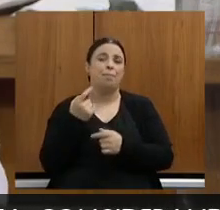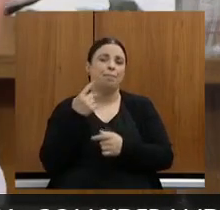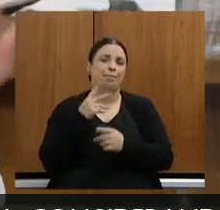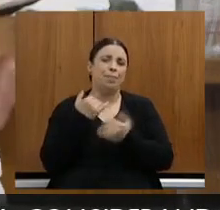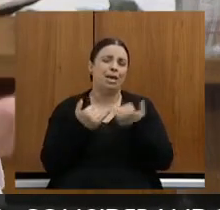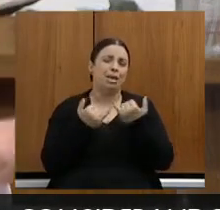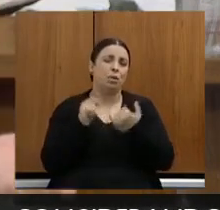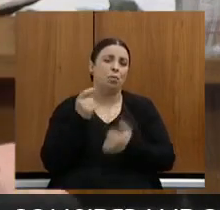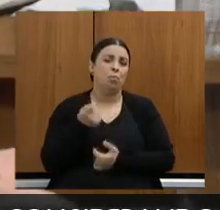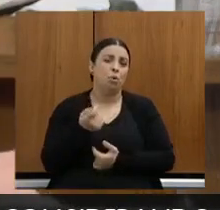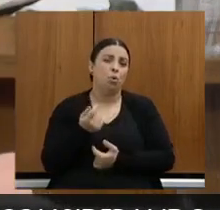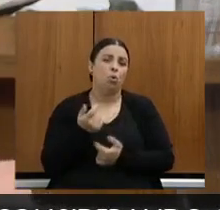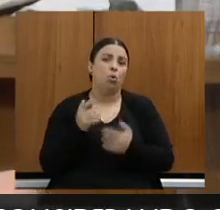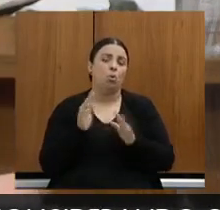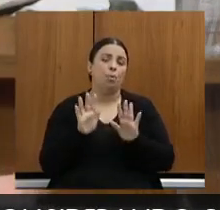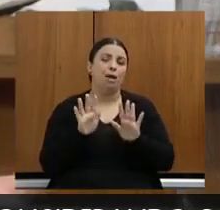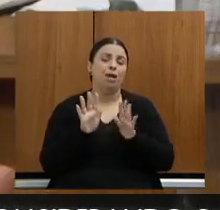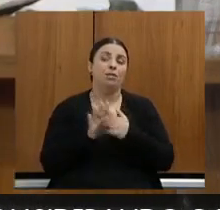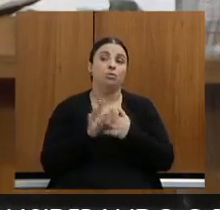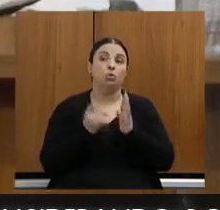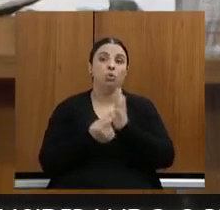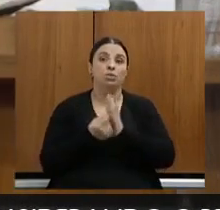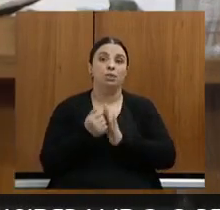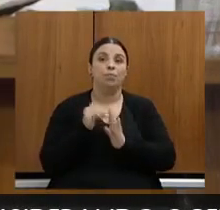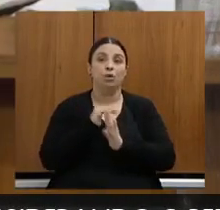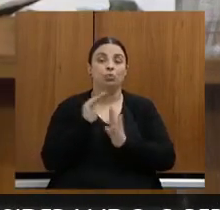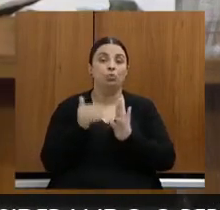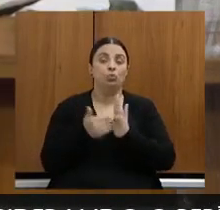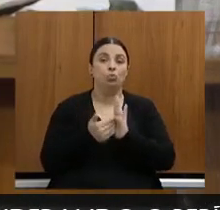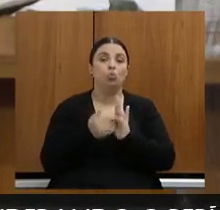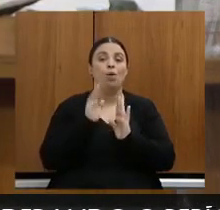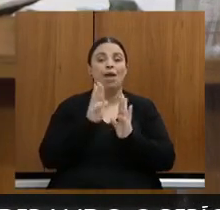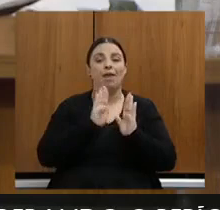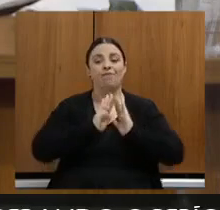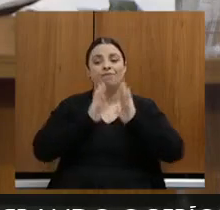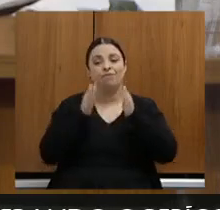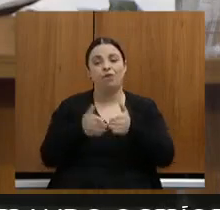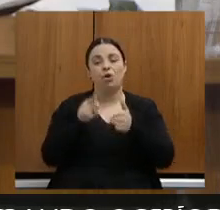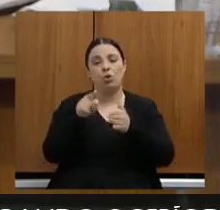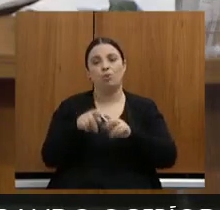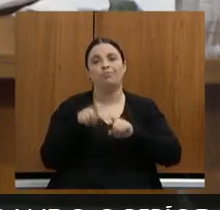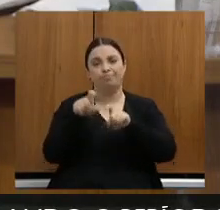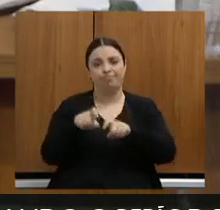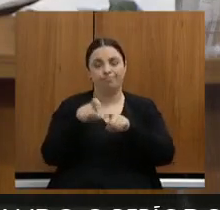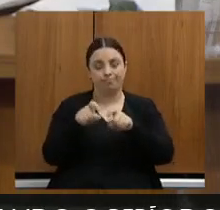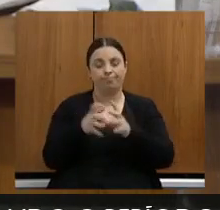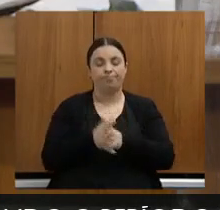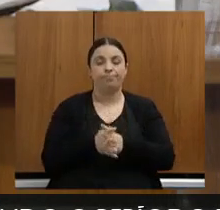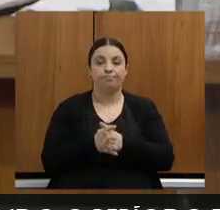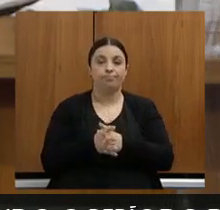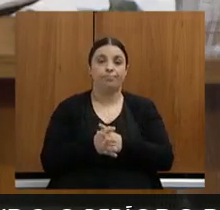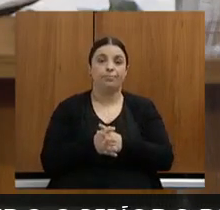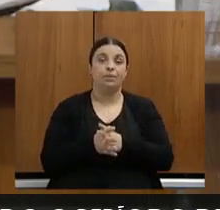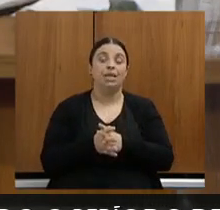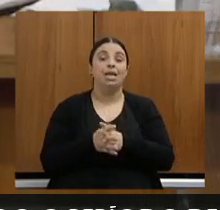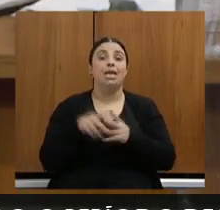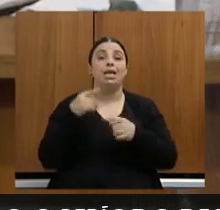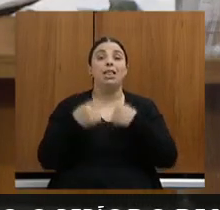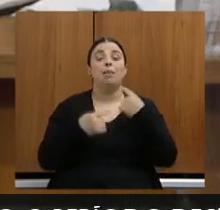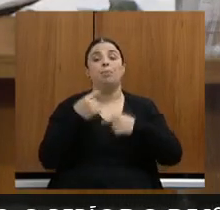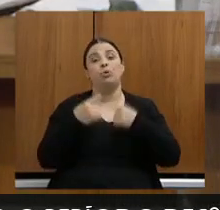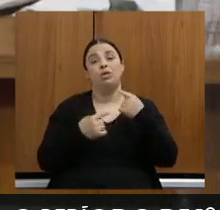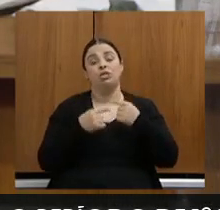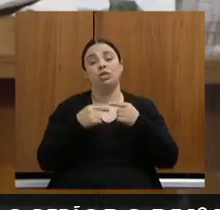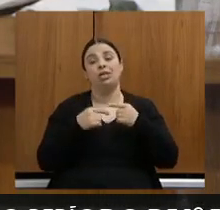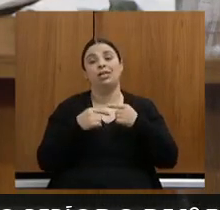da Emater é basicamente orçamento inteiro da empresa então nós temos aqui do ponto de vista da política que a